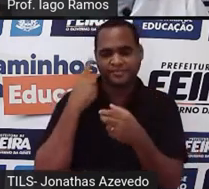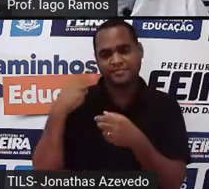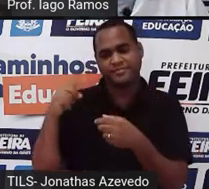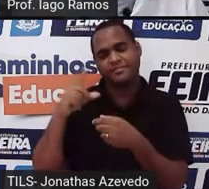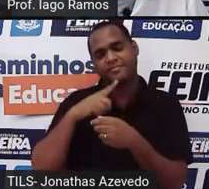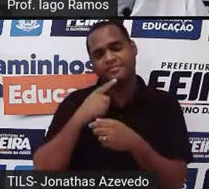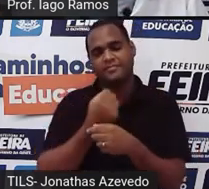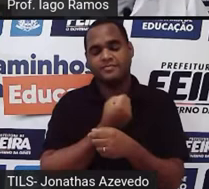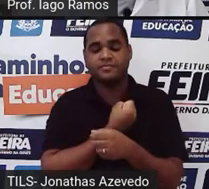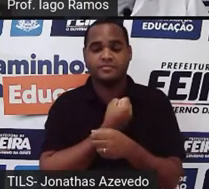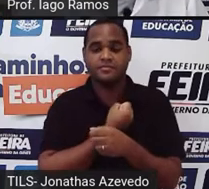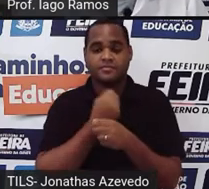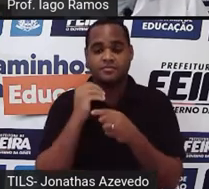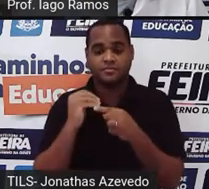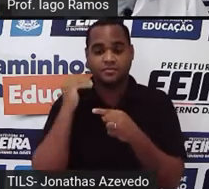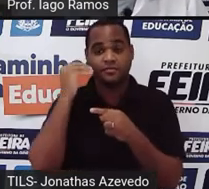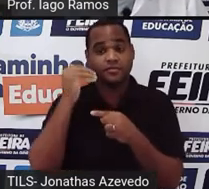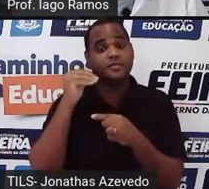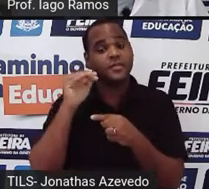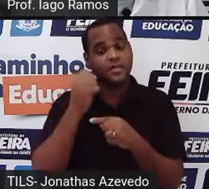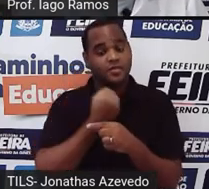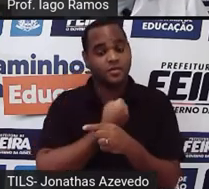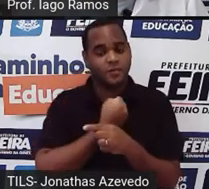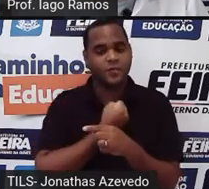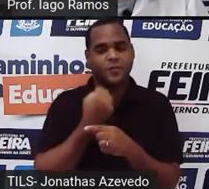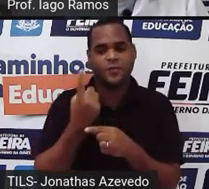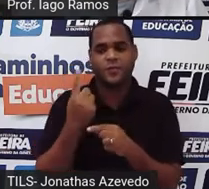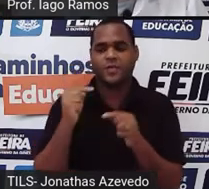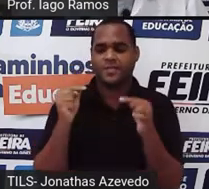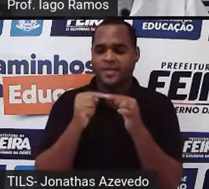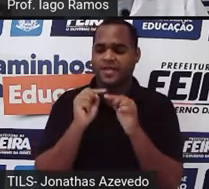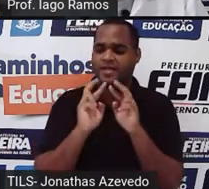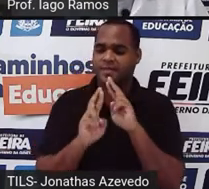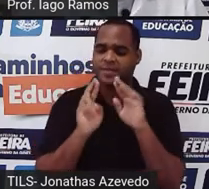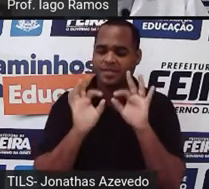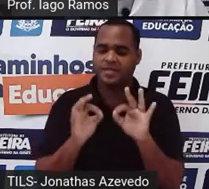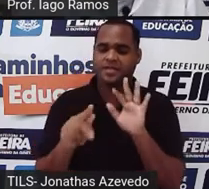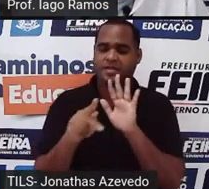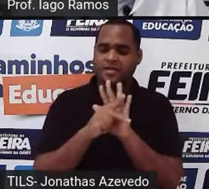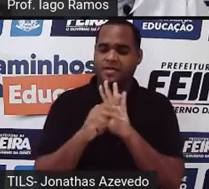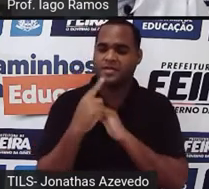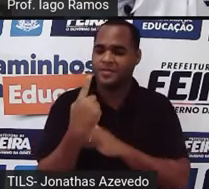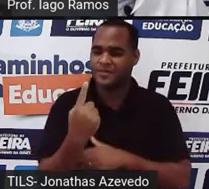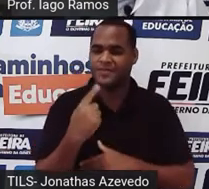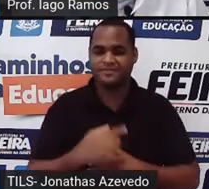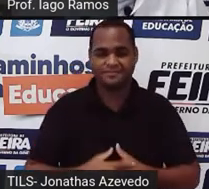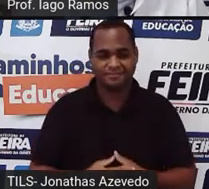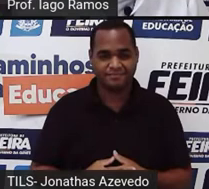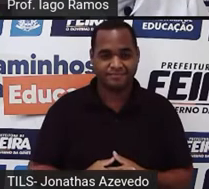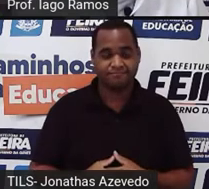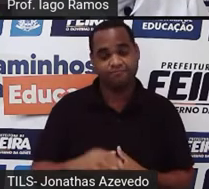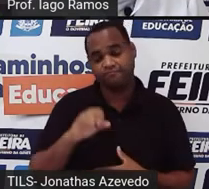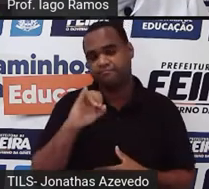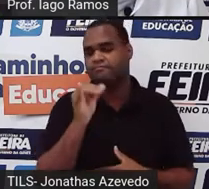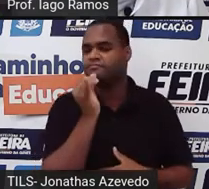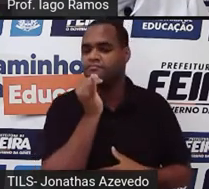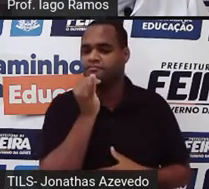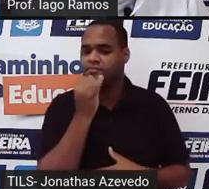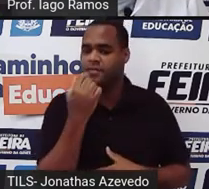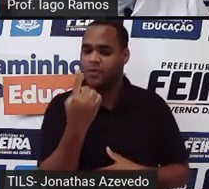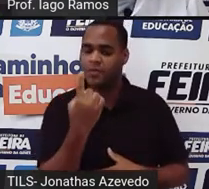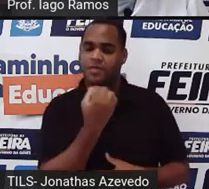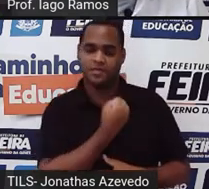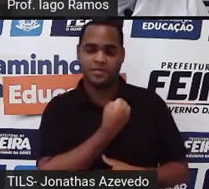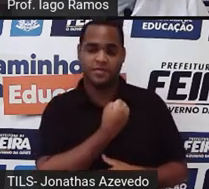um número elevado ao expoente 1, o resultado é o próprio número, tá? Quando você tem um número elevado